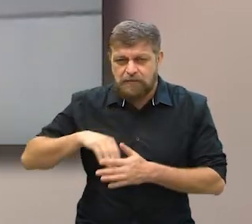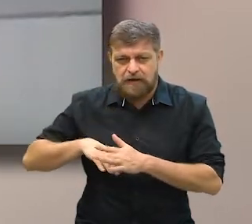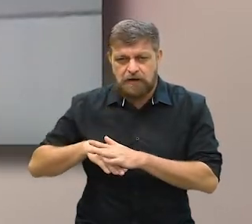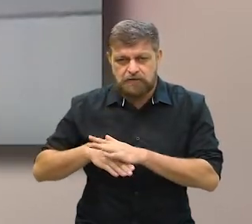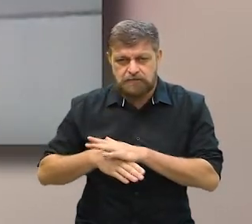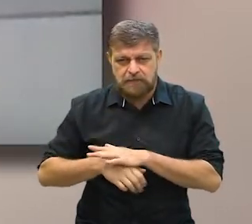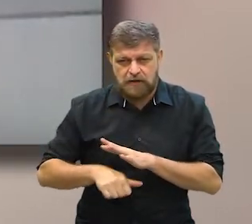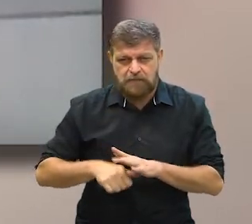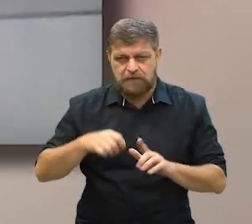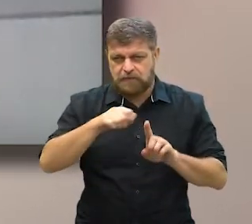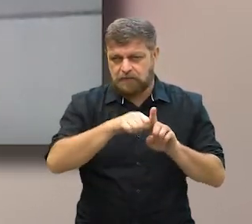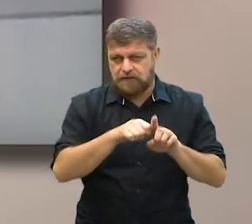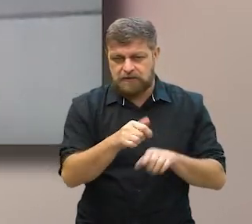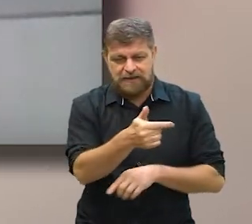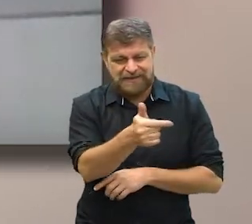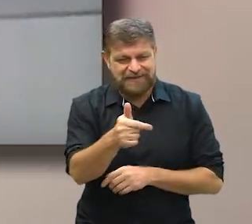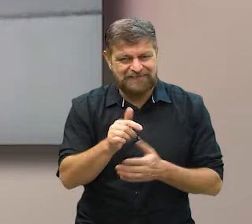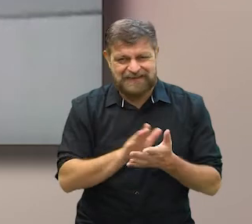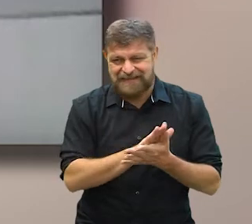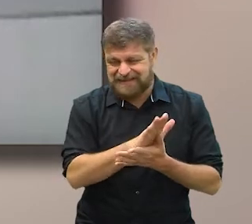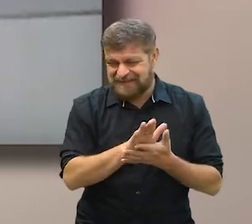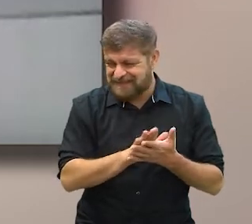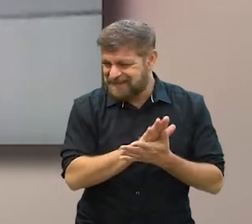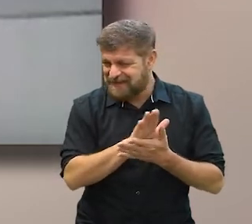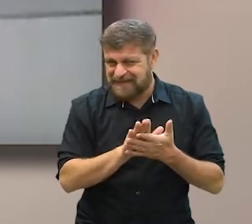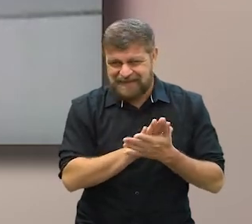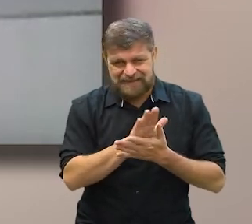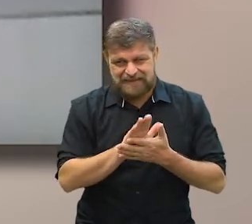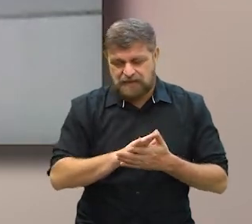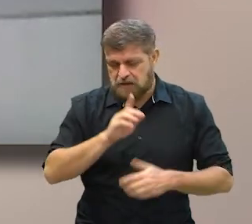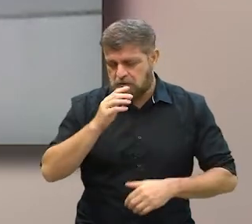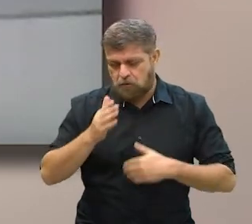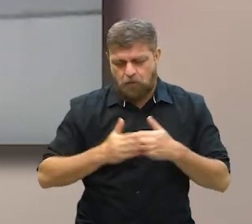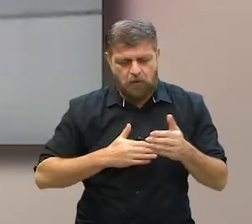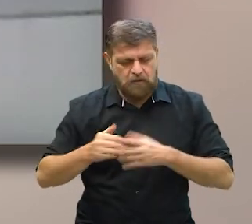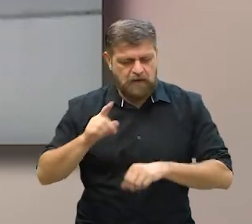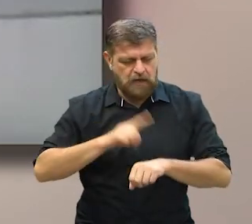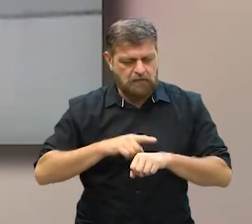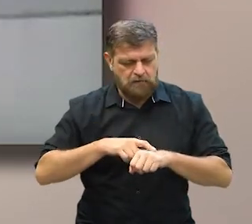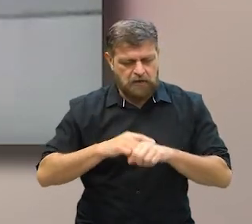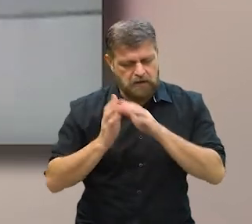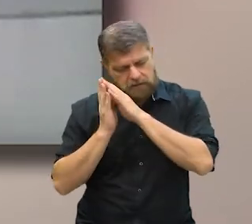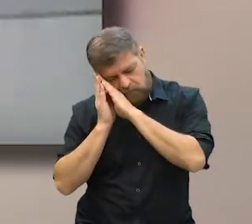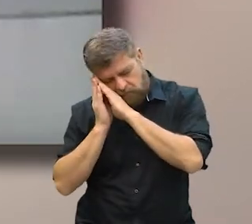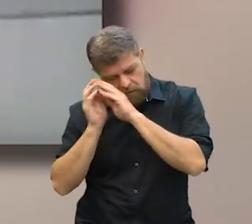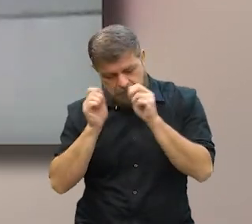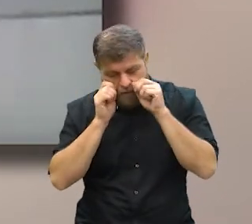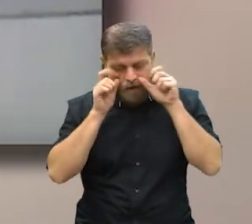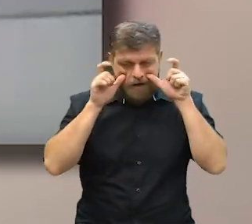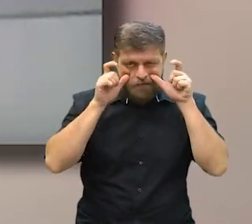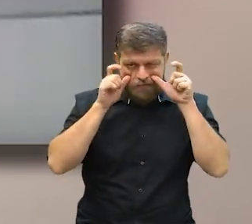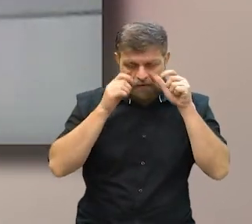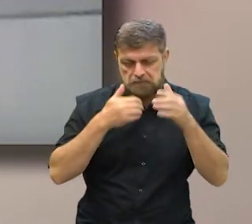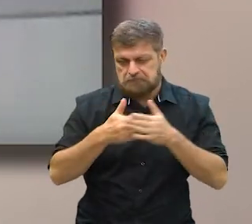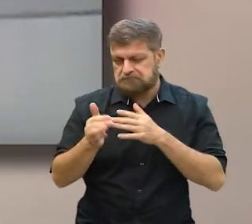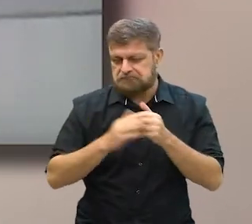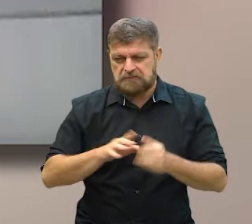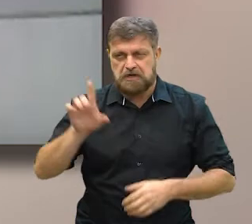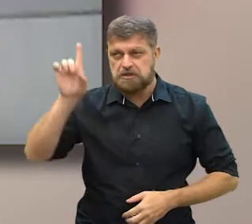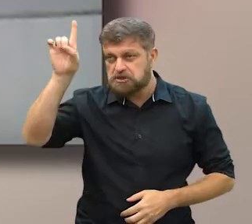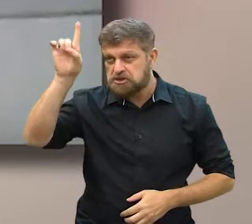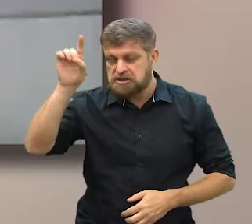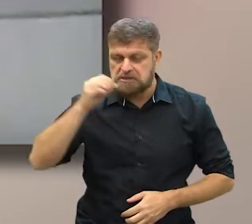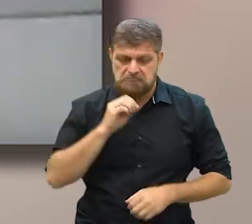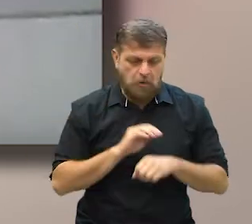devagarzinho, né? No primeiro mês não tem, praticamente não tem, né? O bebê dorme, acorda, tanto faz para ele